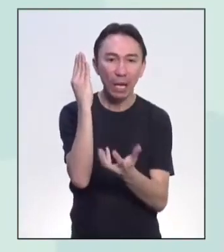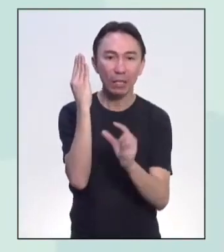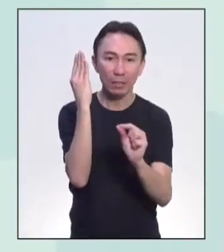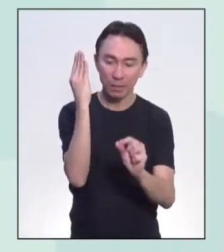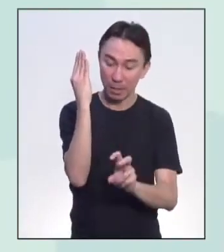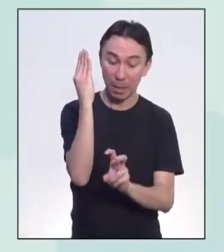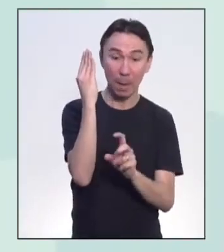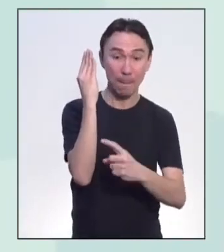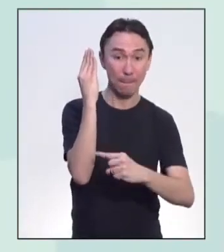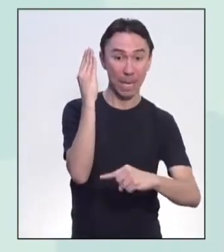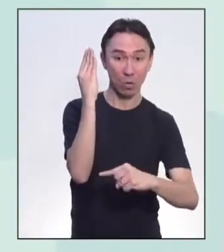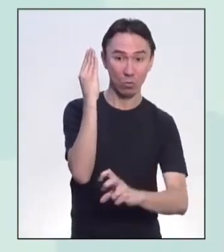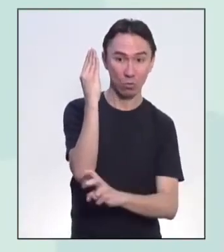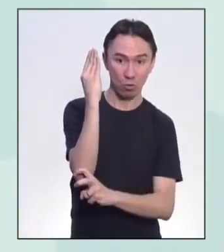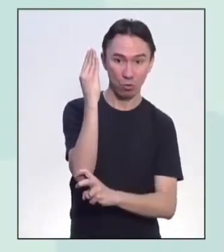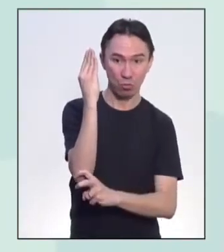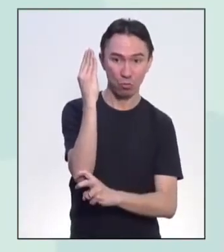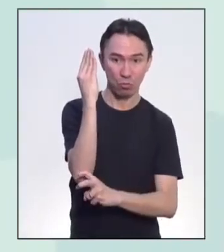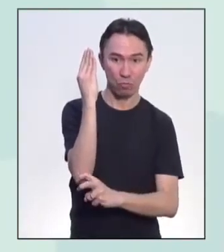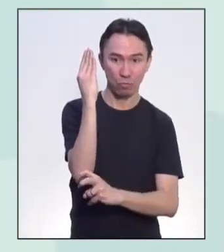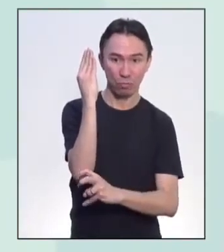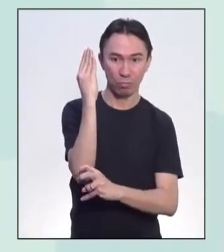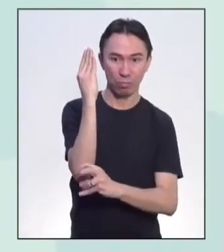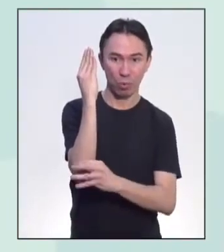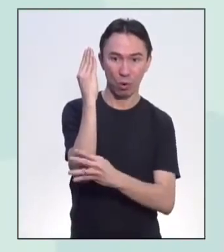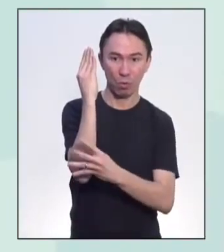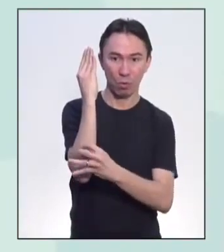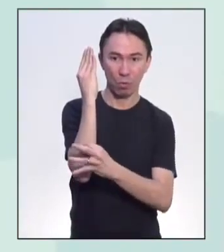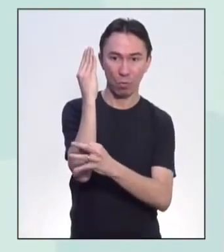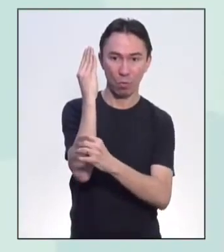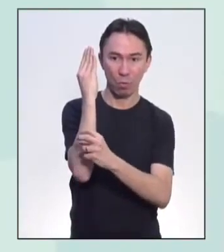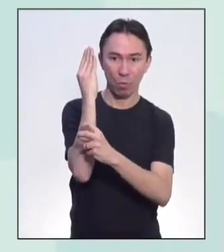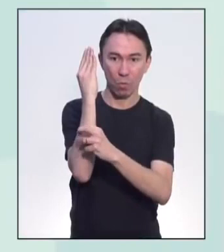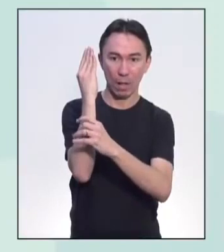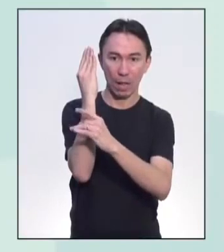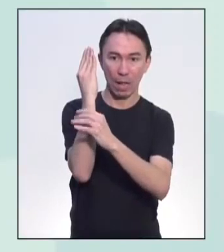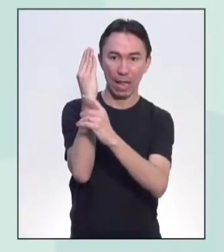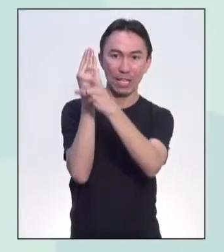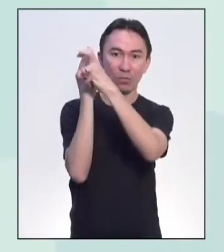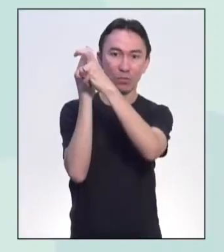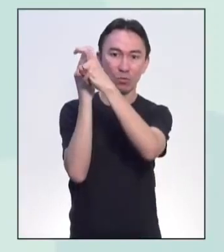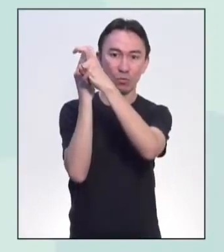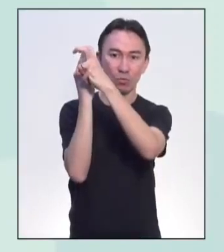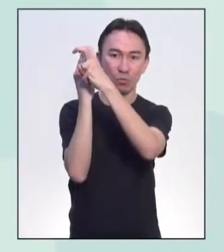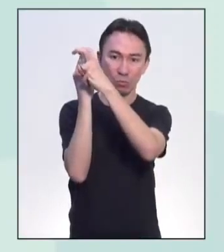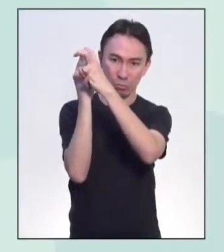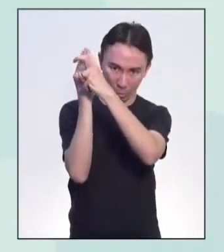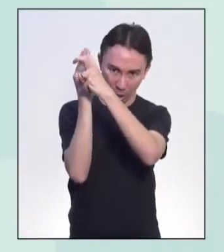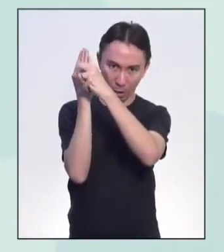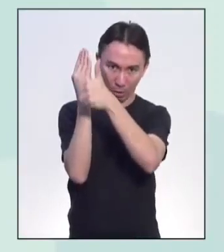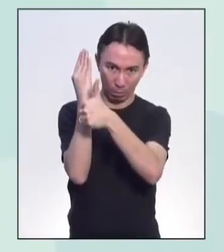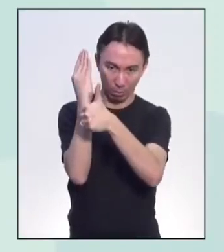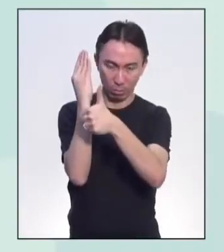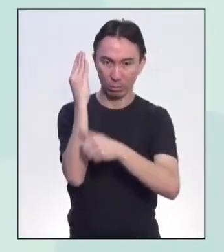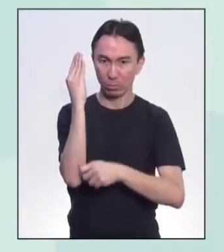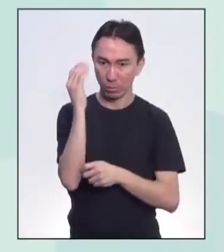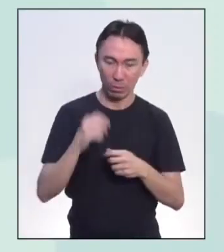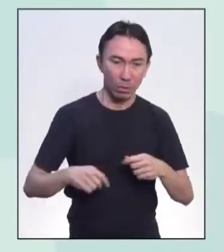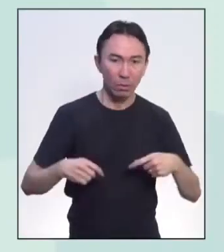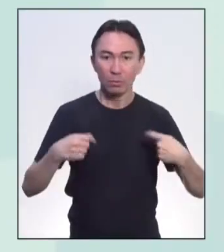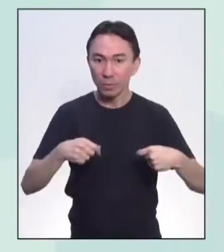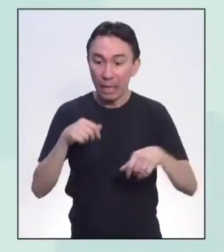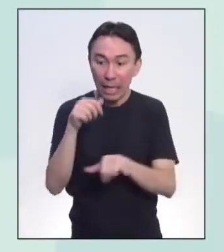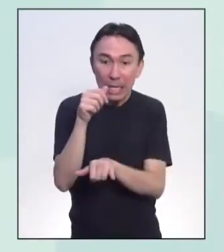menos 5 até o 5 positivo. Por enquanto, a gente não vai estar usando muito a parte positiva, mas eu vou precisar isso depois. Então, de novo, no